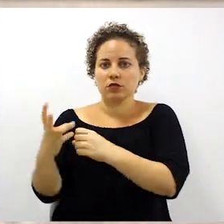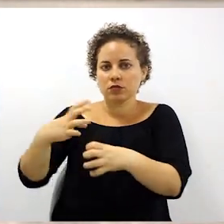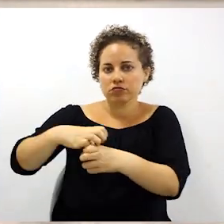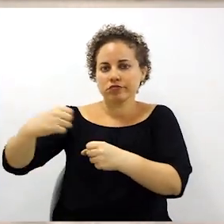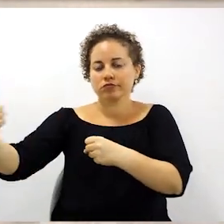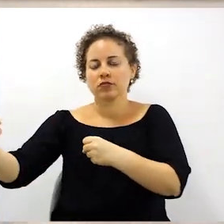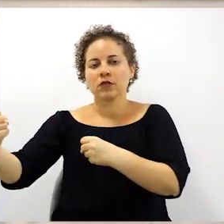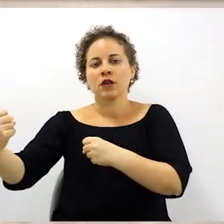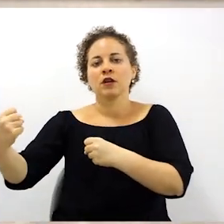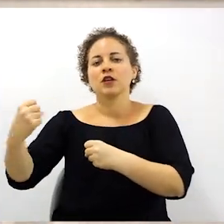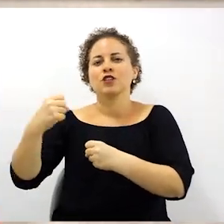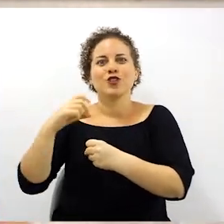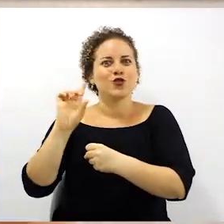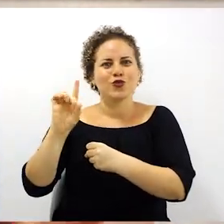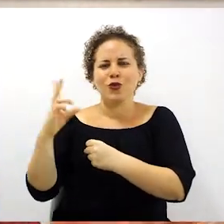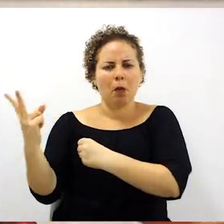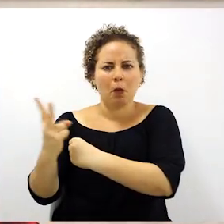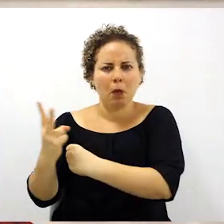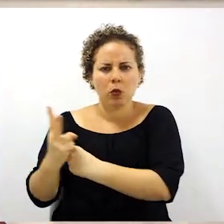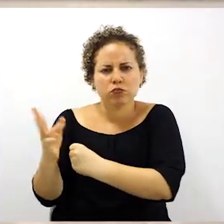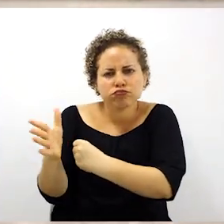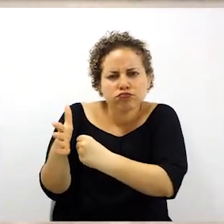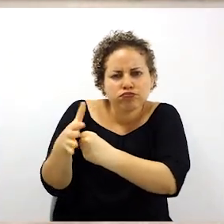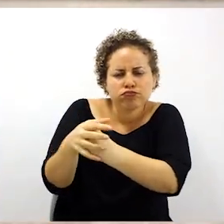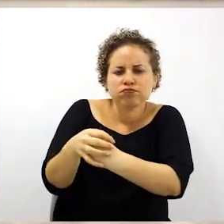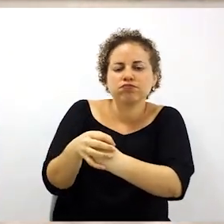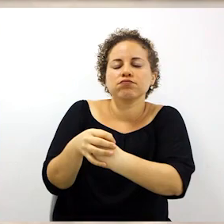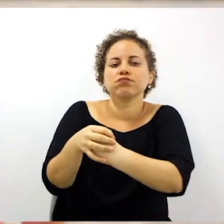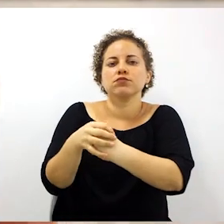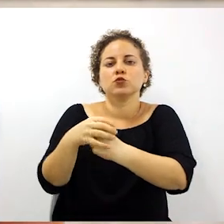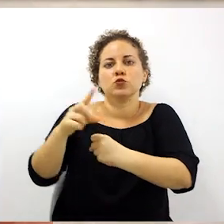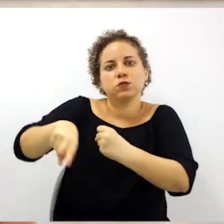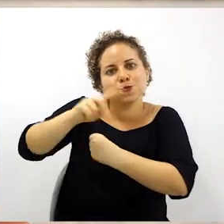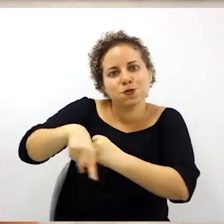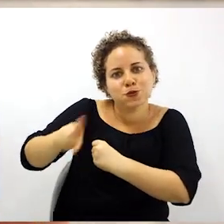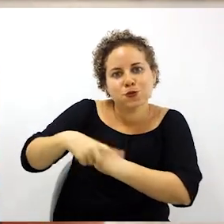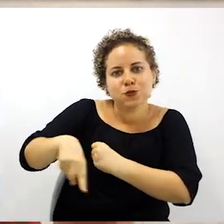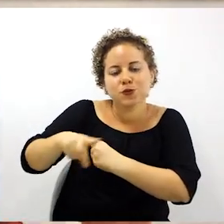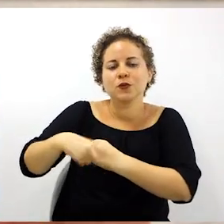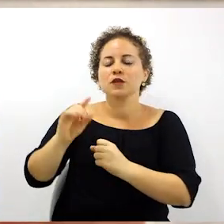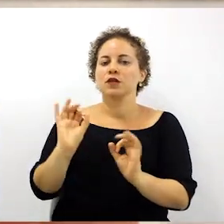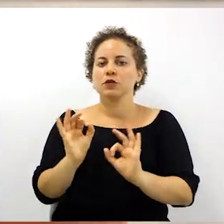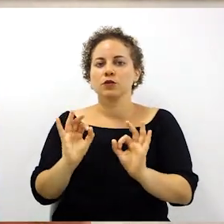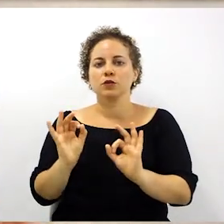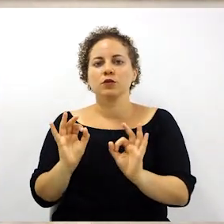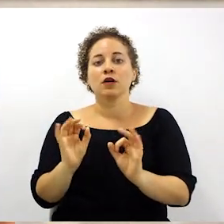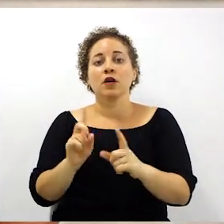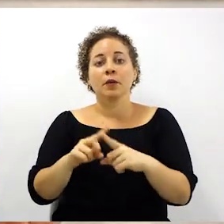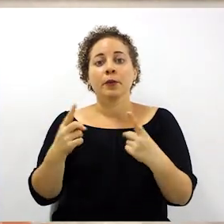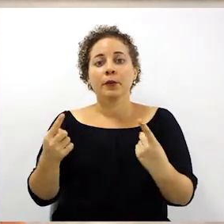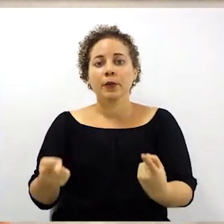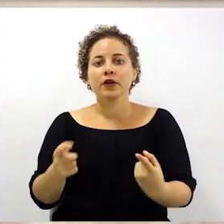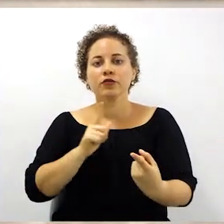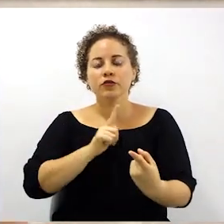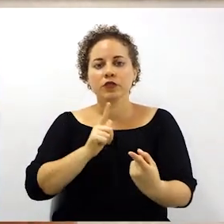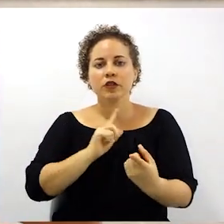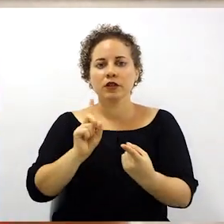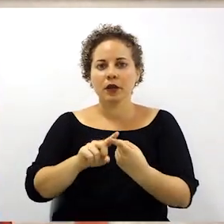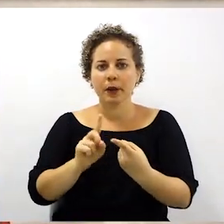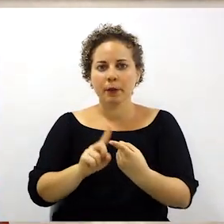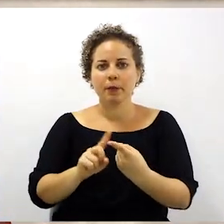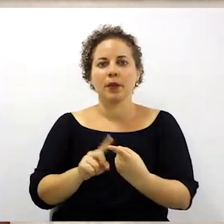é simplesmente proteger o eixo do motor da embarcação, mas proteger de forma que haja um dispositivo